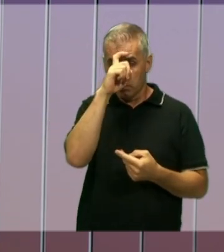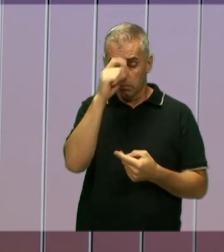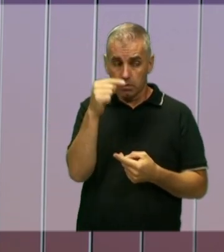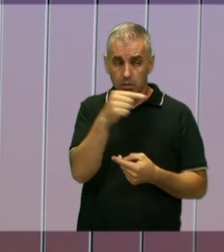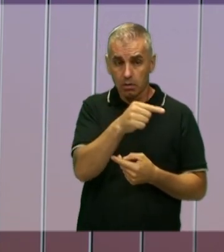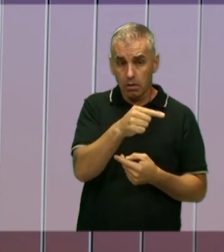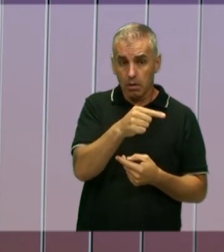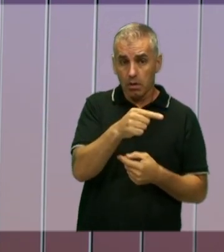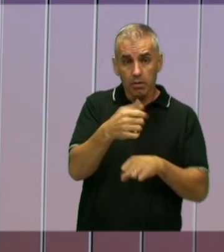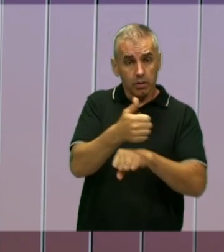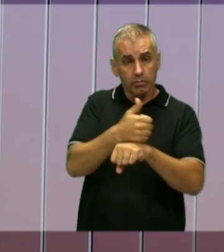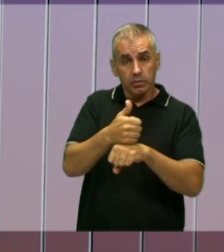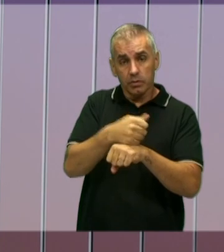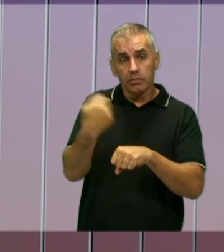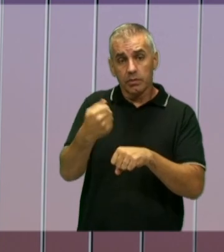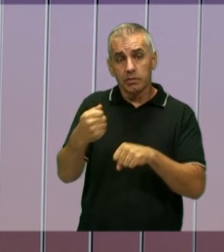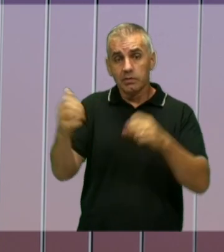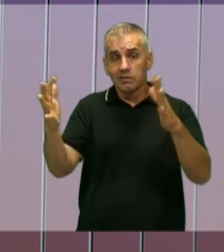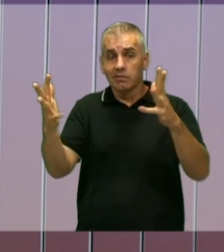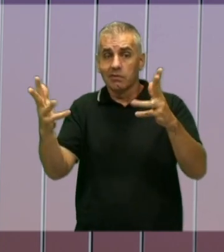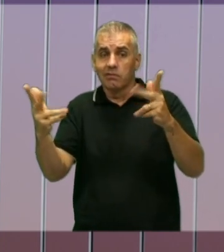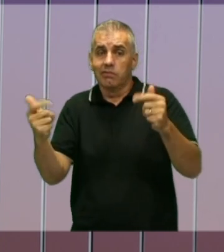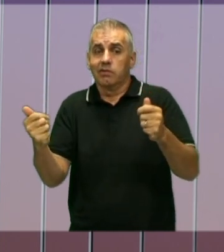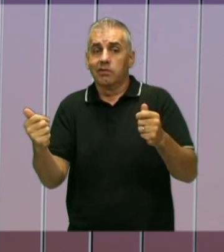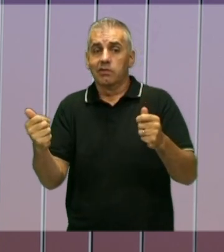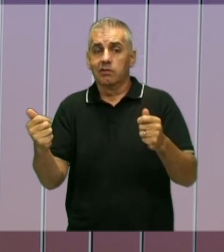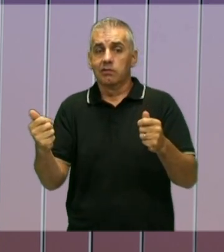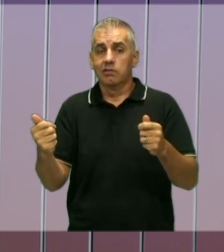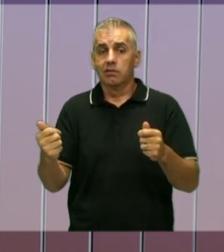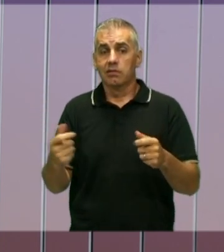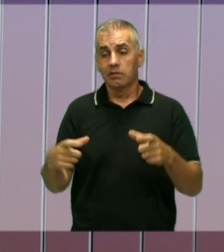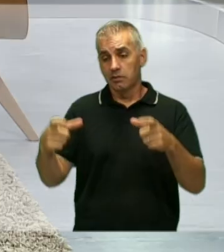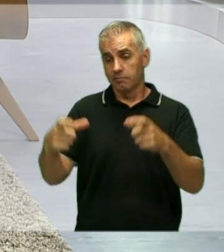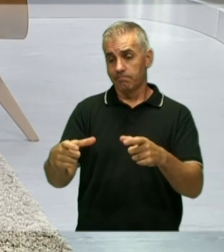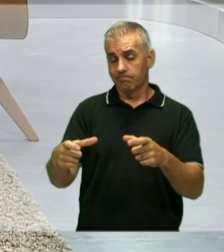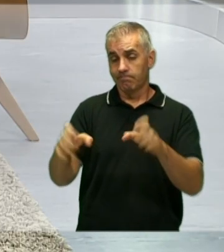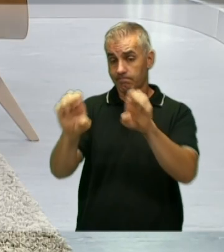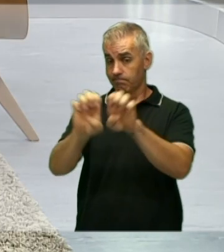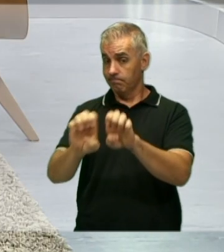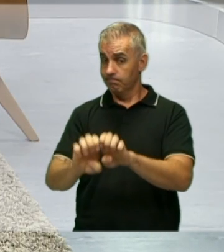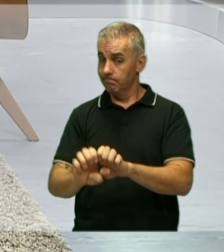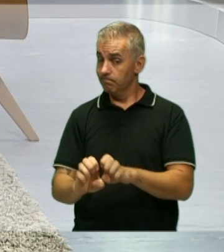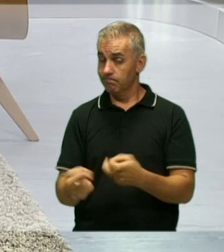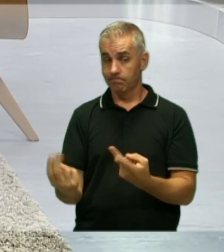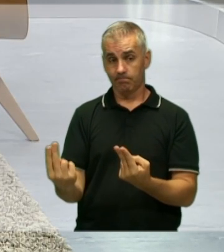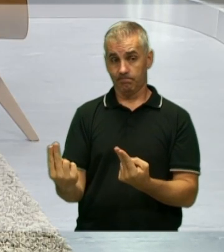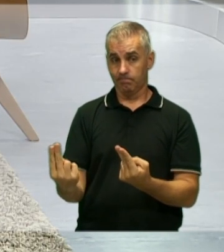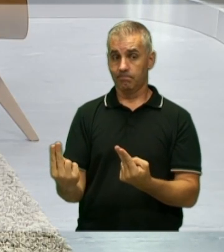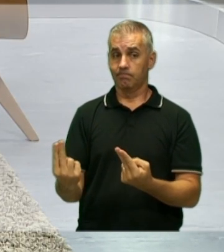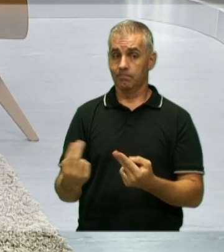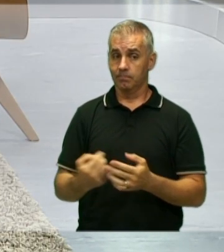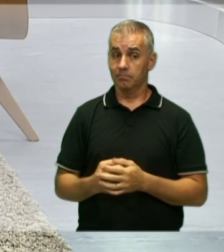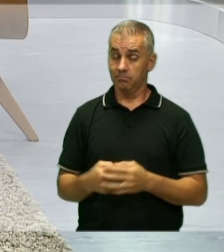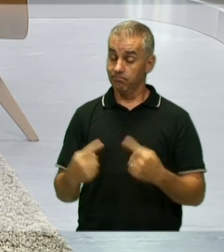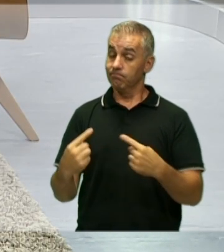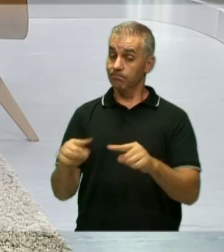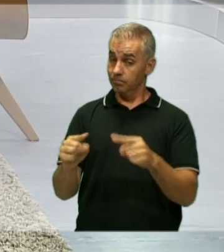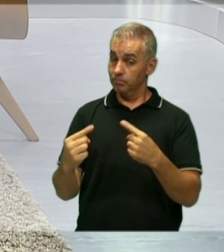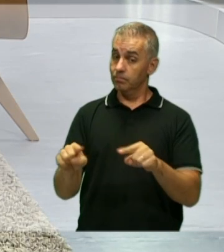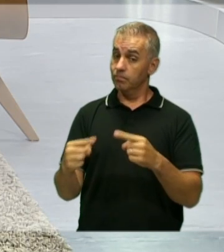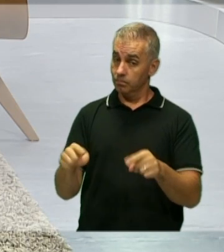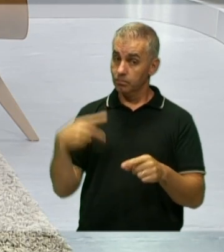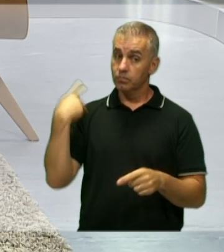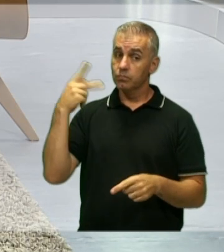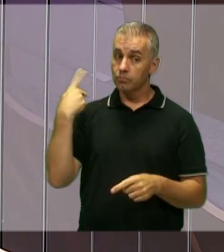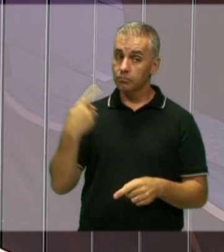tão qualificado quanto esse aqui, entendeu? E ambos os locais têm a mesma estrutura para dar o mesmo atendimento. É um desafio de política pública